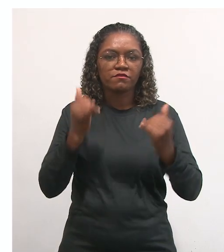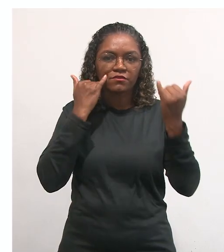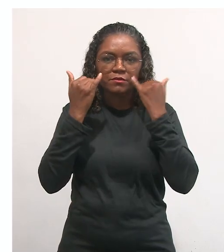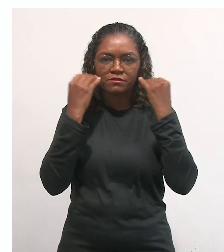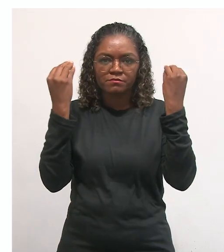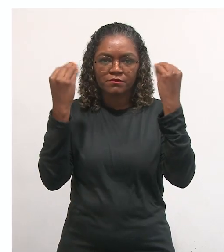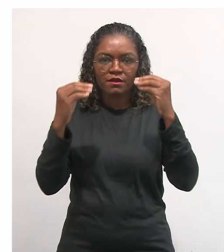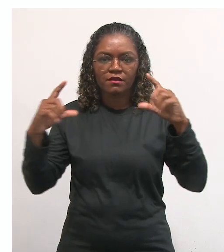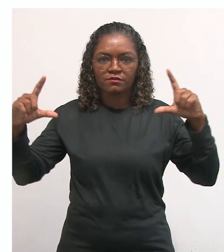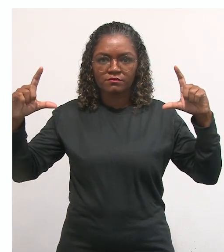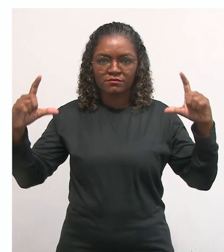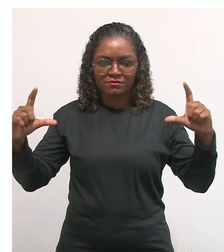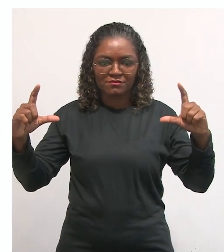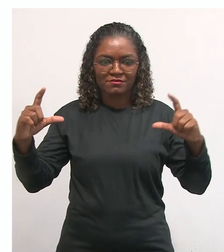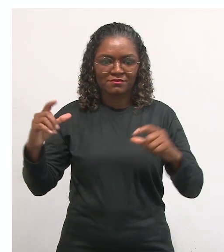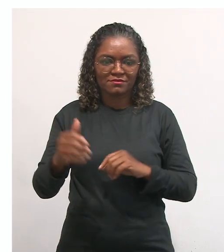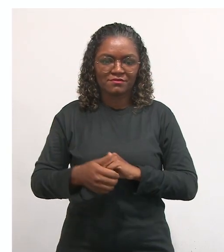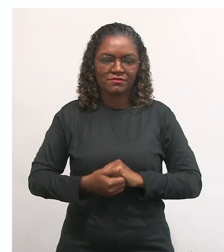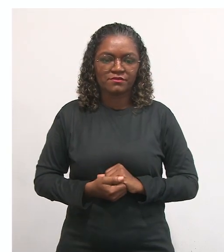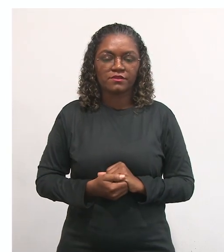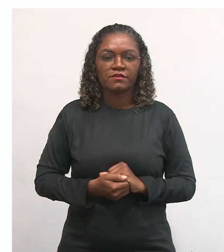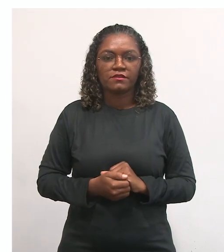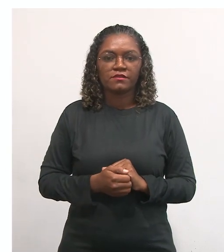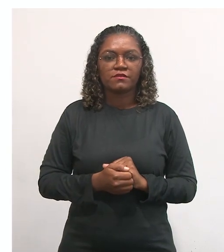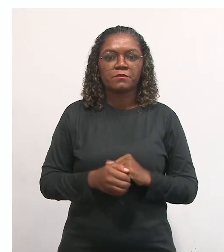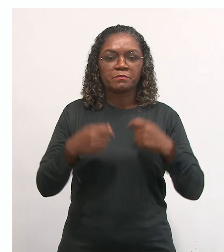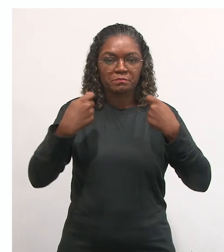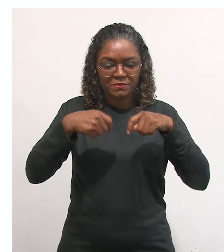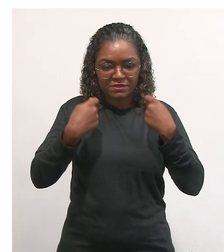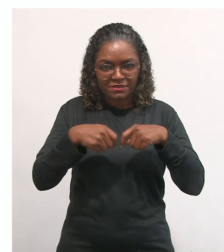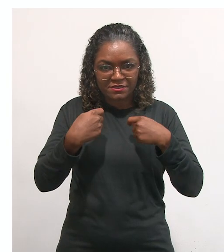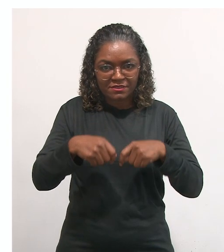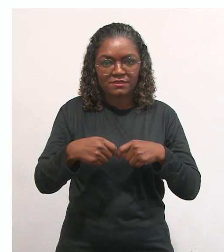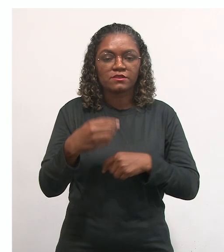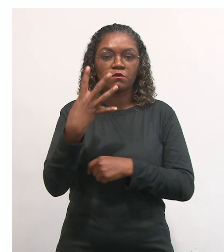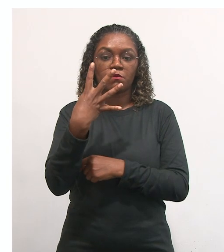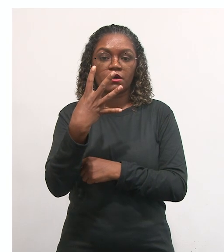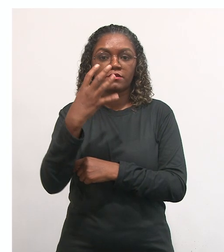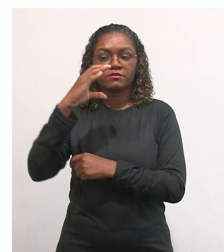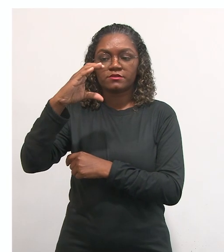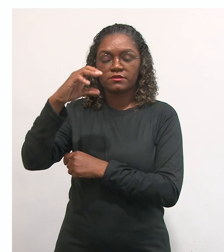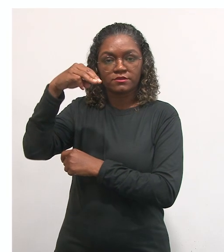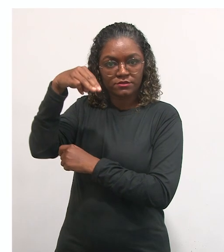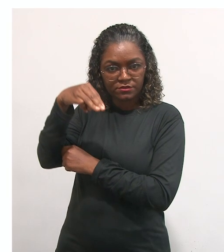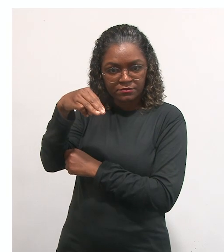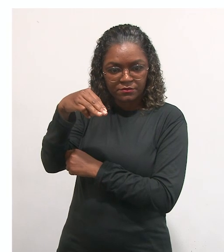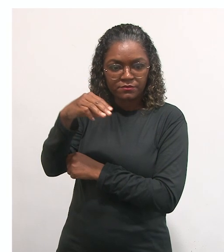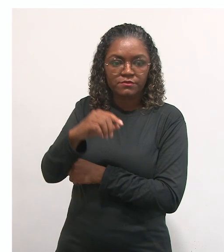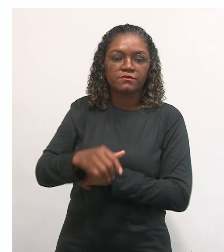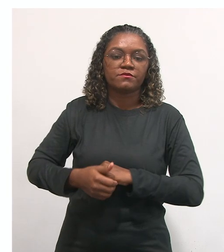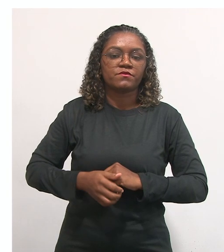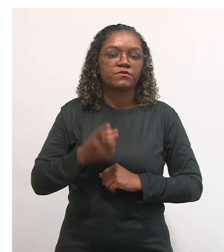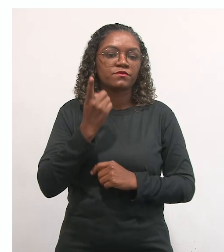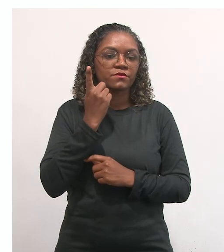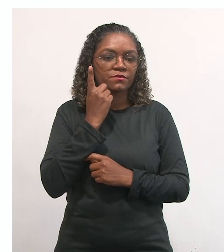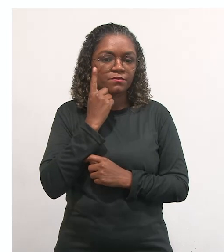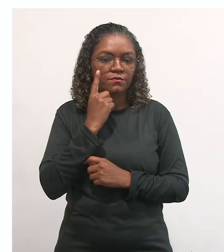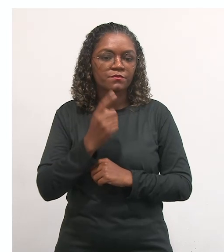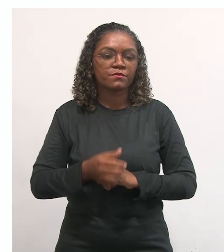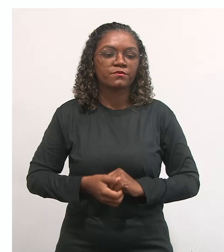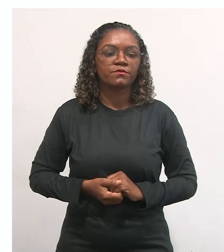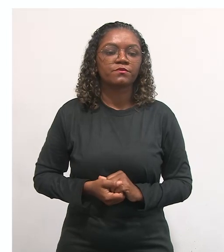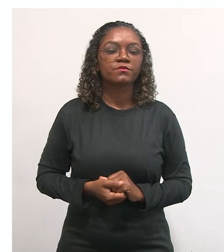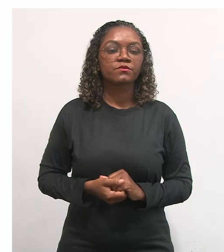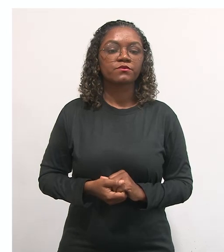informação então aqui vai ter aqueles 4 cm né então uma citação direta longa tá vamos